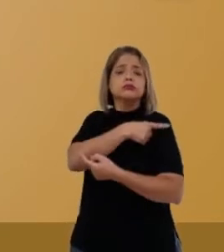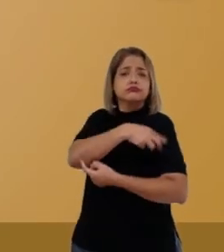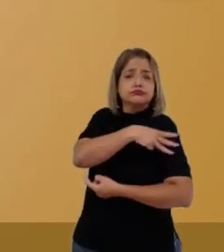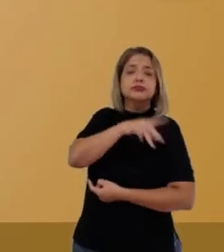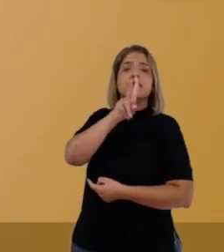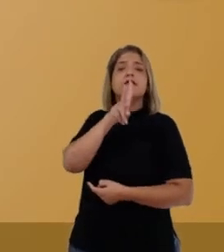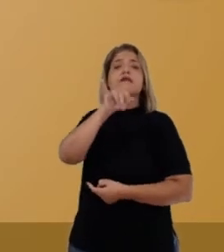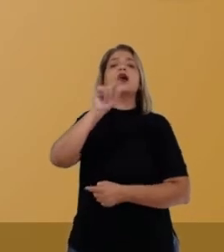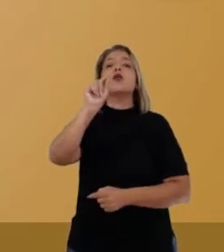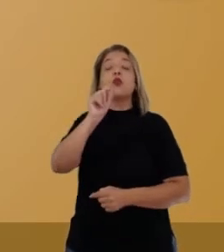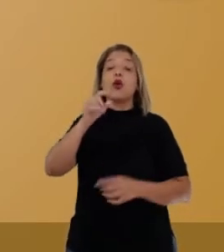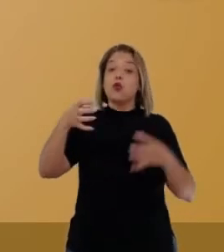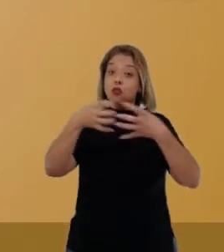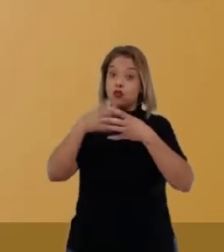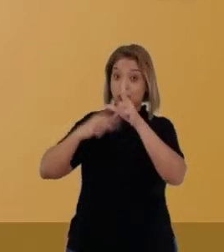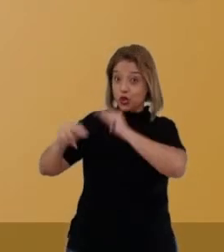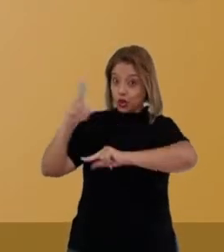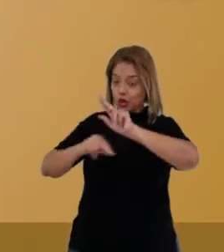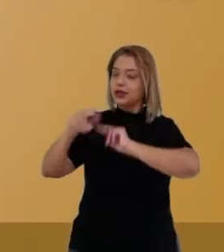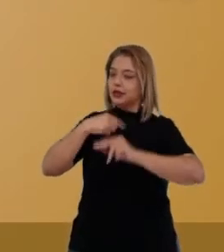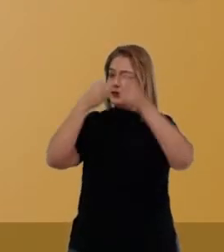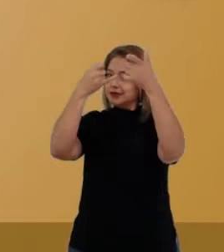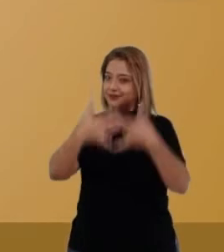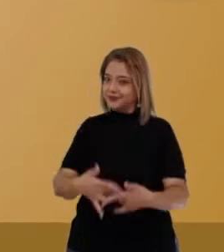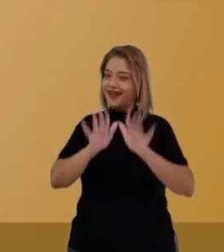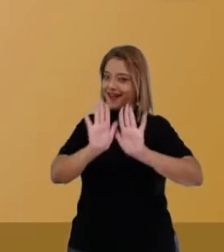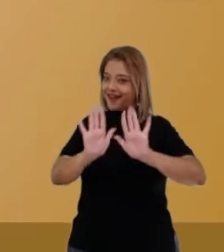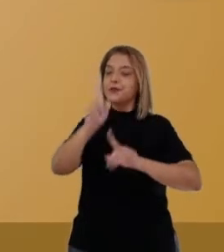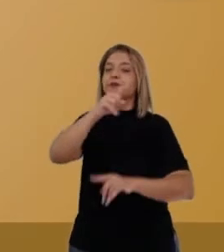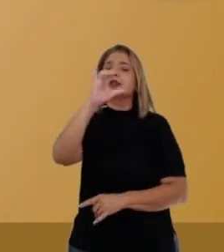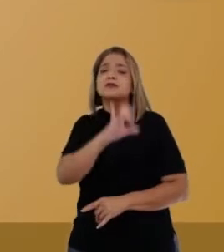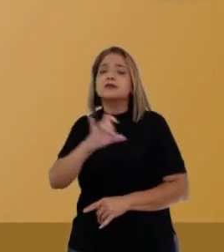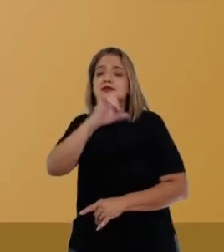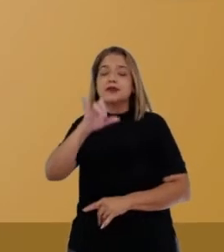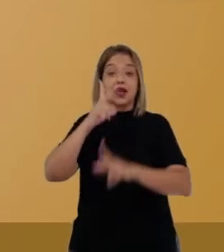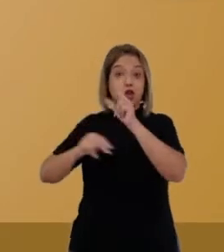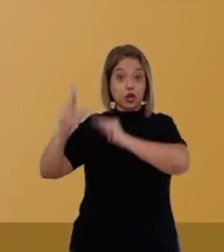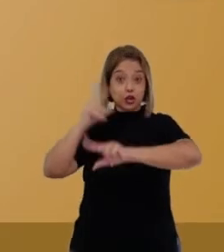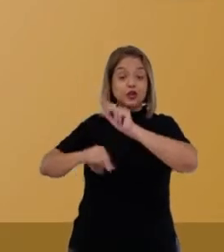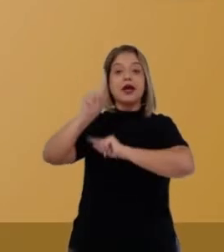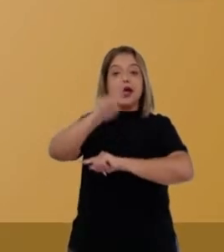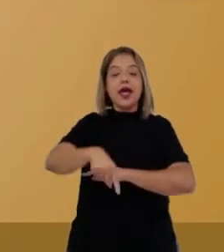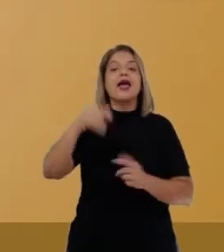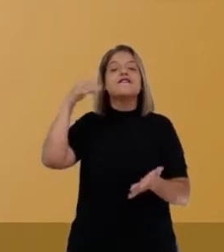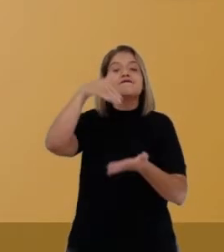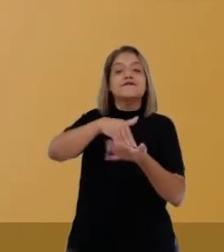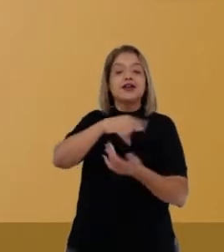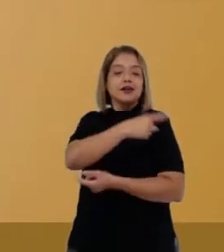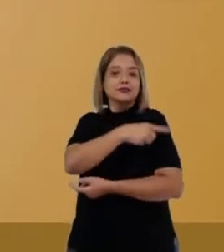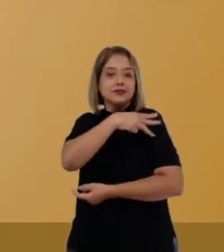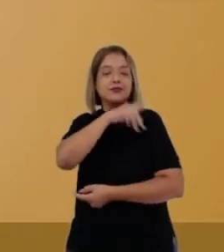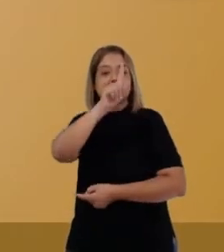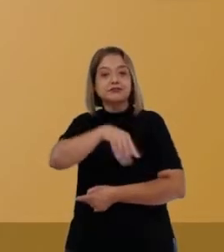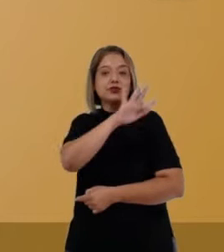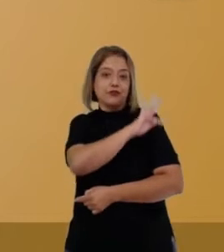do ciclo da adolescência? Calma que eu já vou explicar. Gente, o ciclo da adolescência se refere às séries finais do ensino